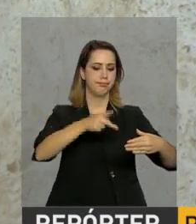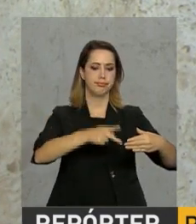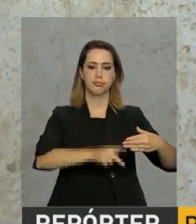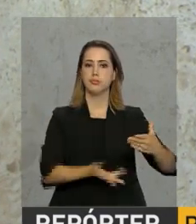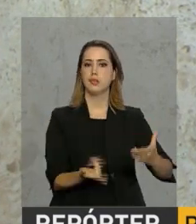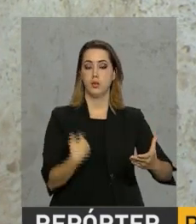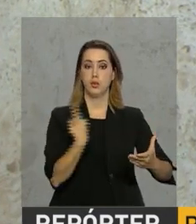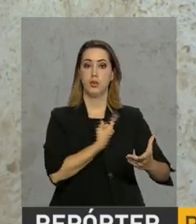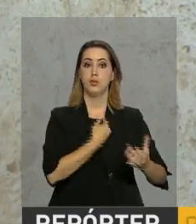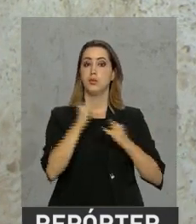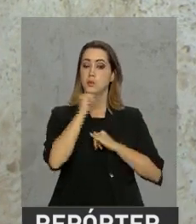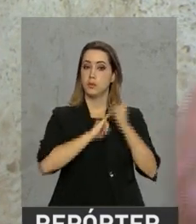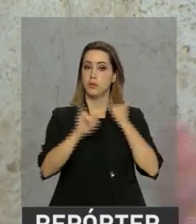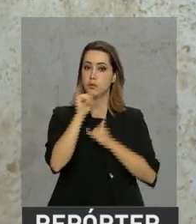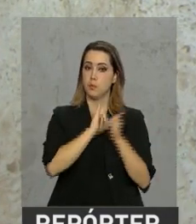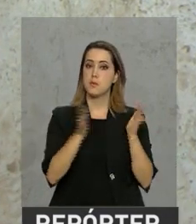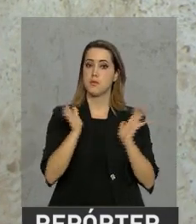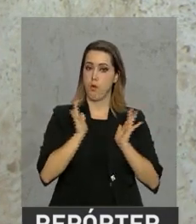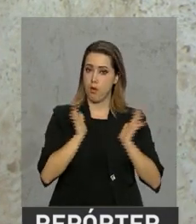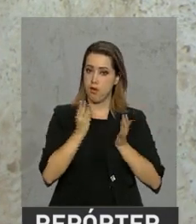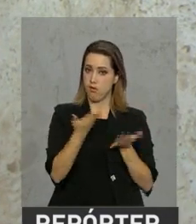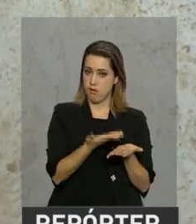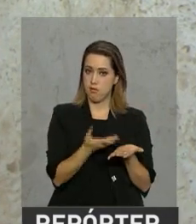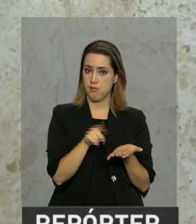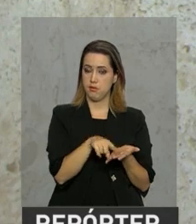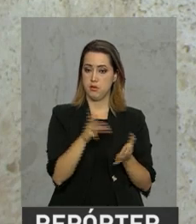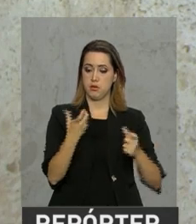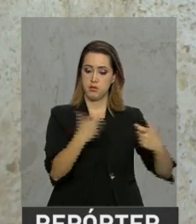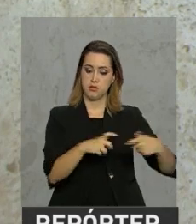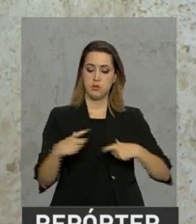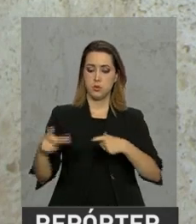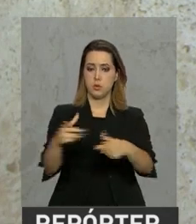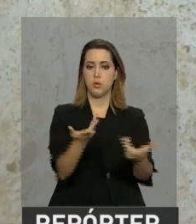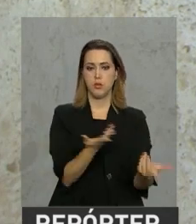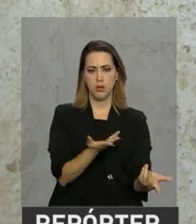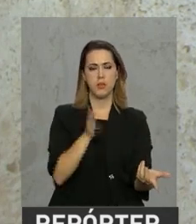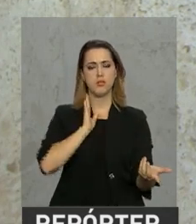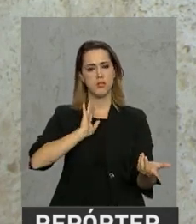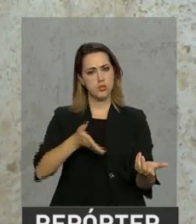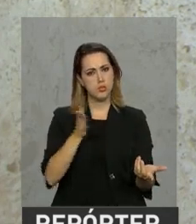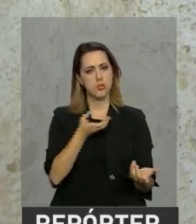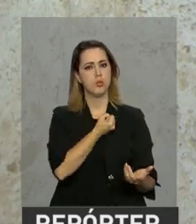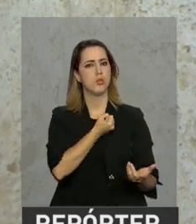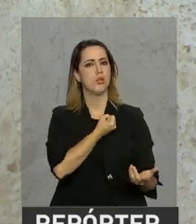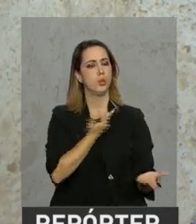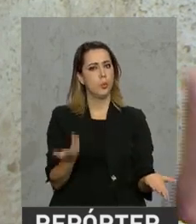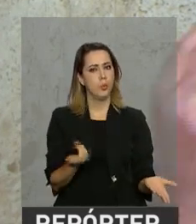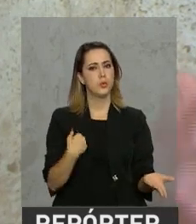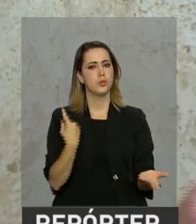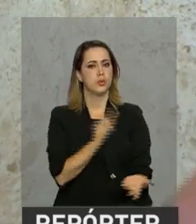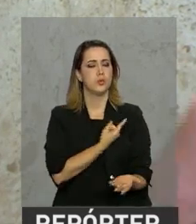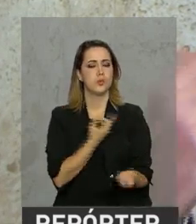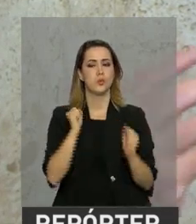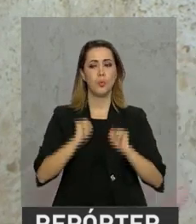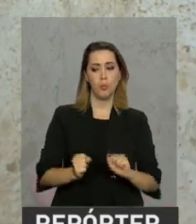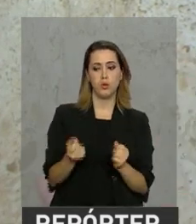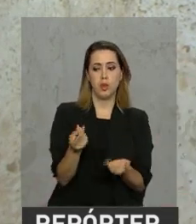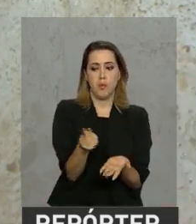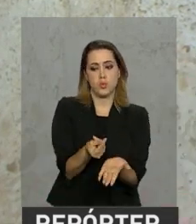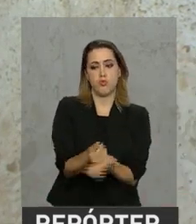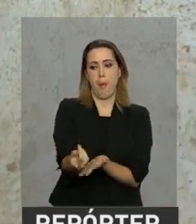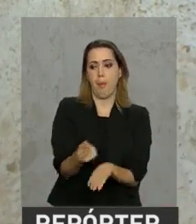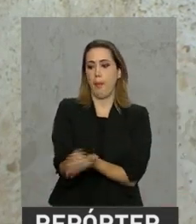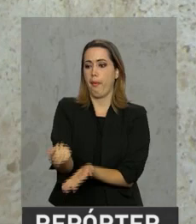uma informação muito rica a respeito desses campos e, portanto, dado que nós não temos recursos para participar de